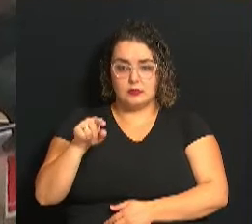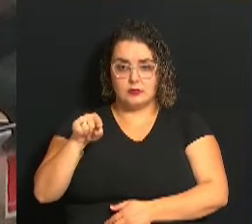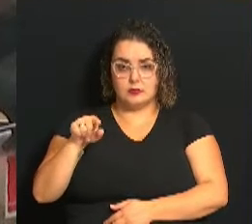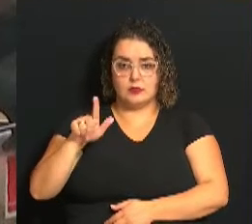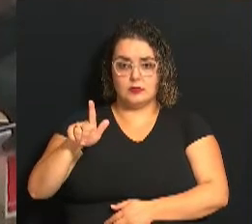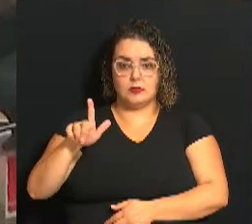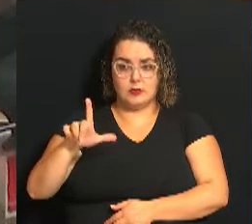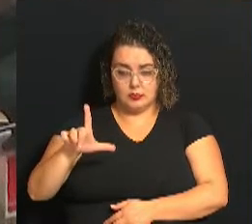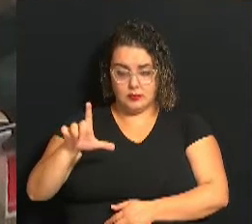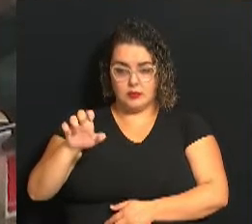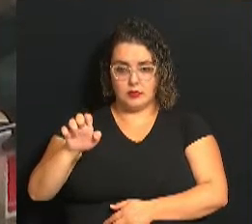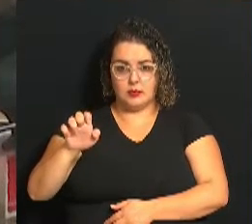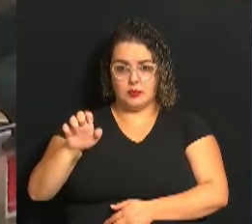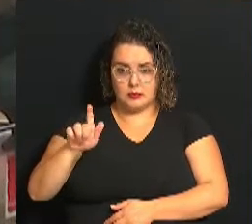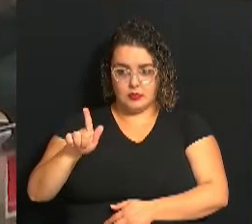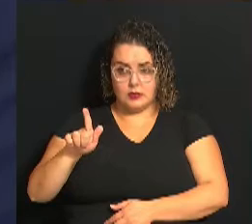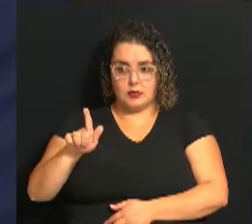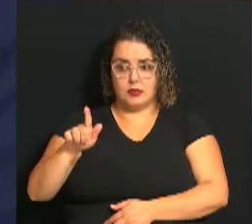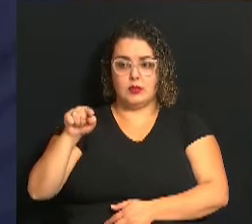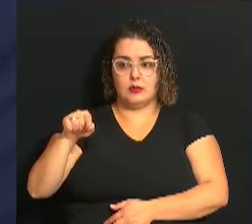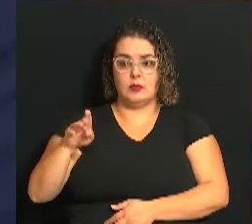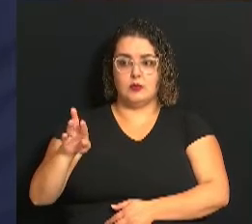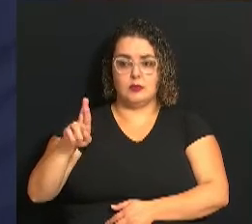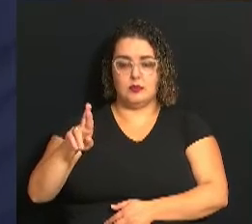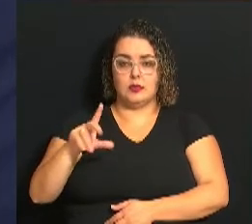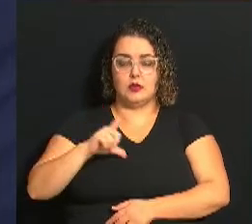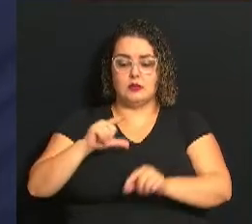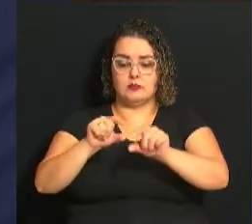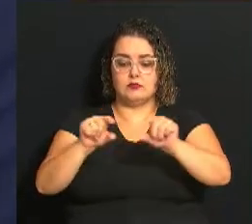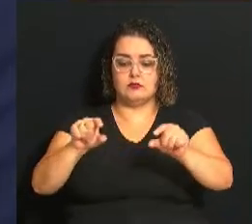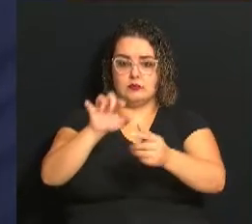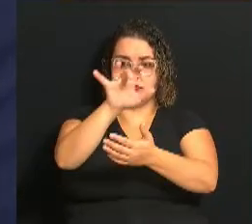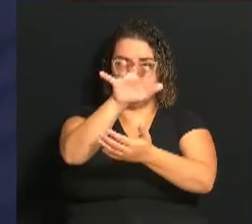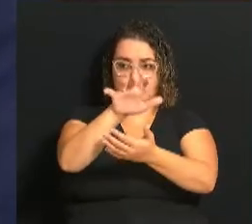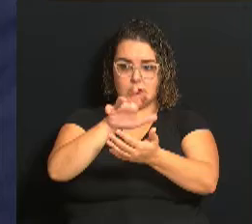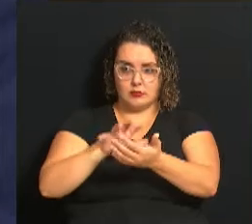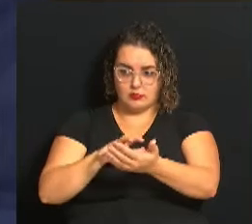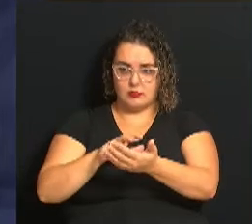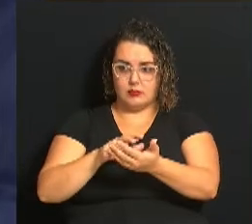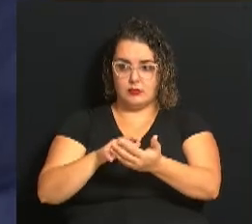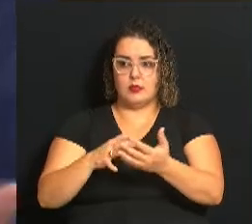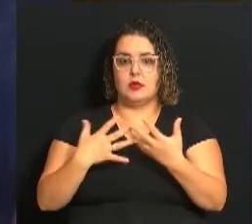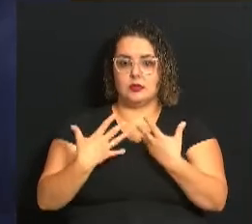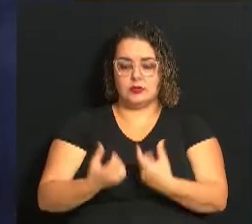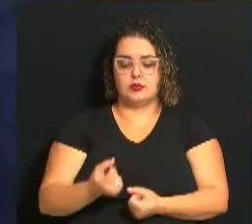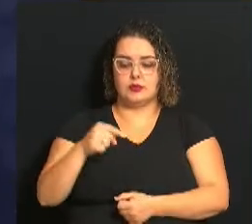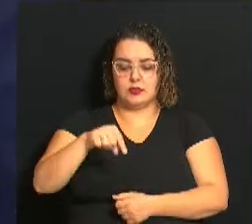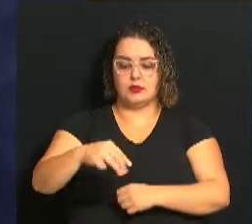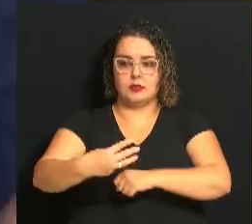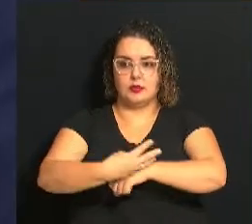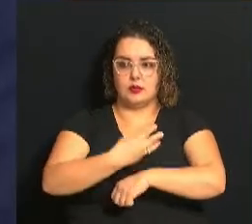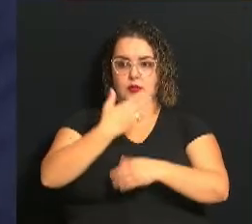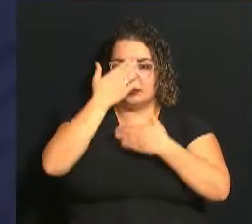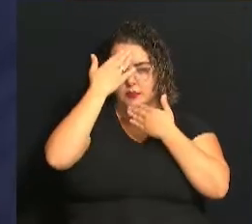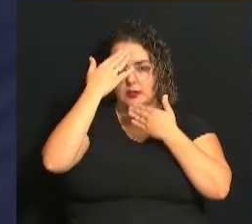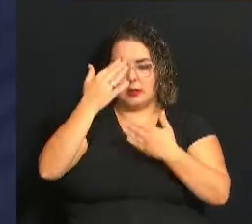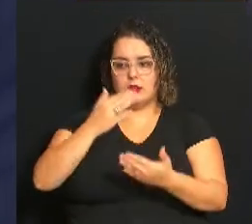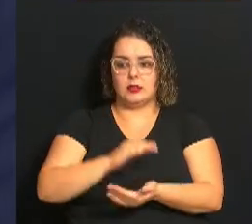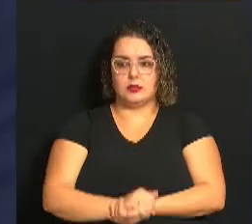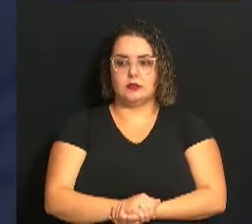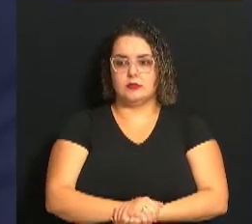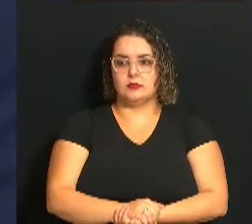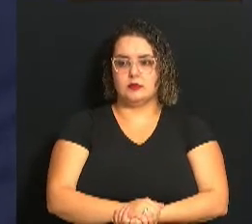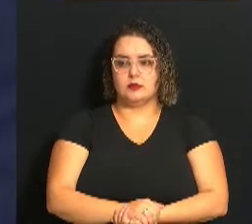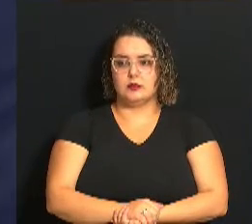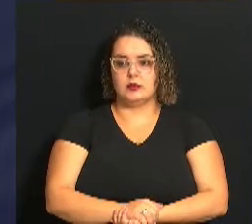campinas.sp.leg.br, tá? Na testeira do site já tem um banner ali, preenche o formulário e cai para a gente aqui no nosso WhatsApp. Muito obrigado. Também